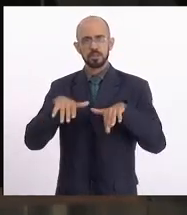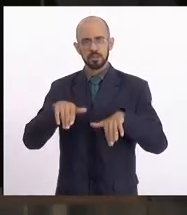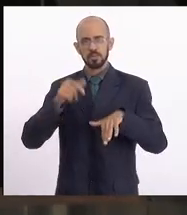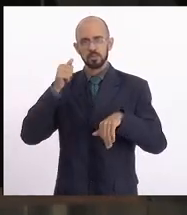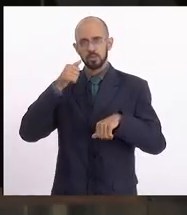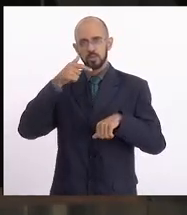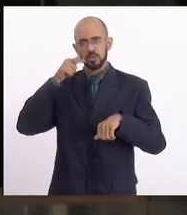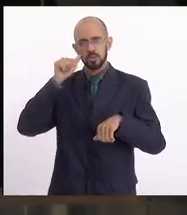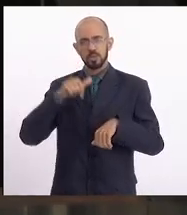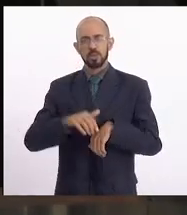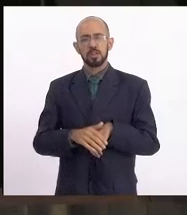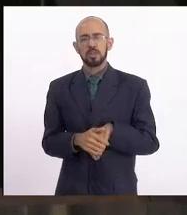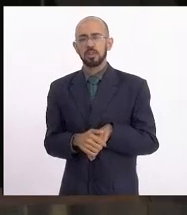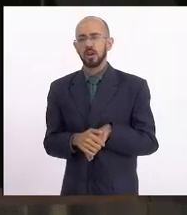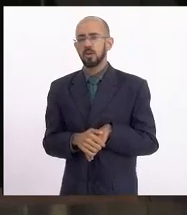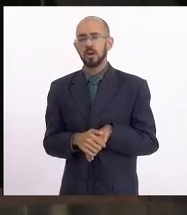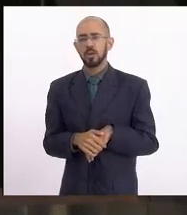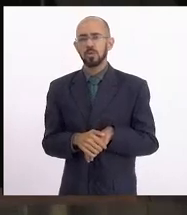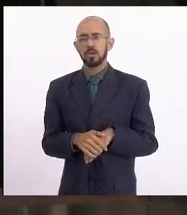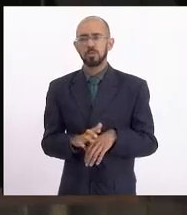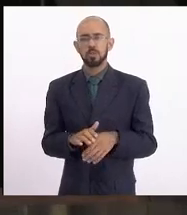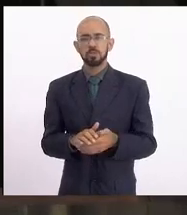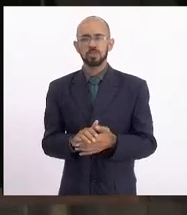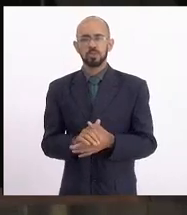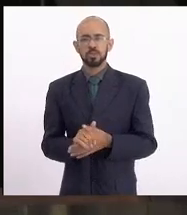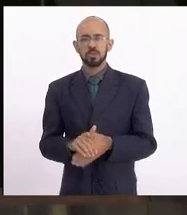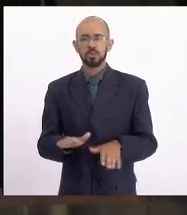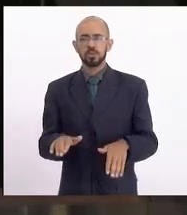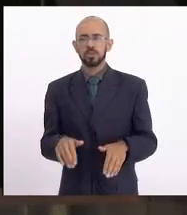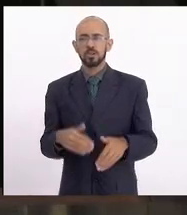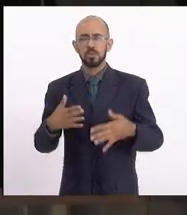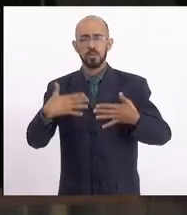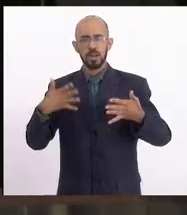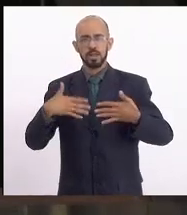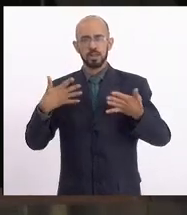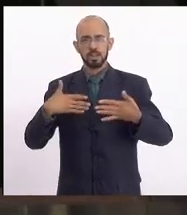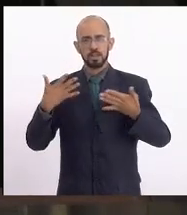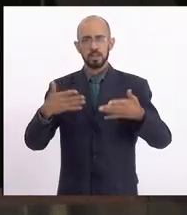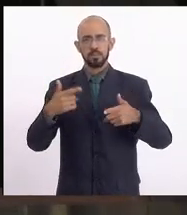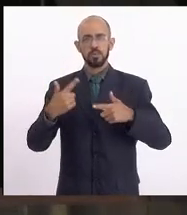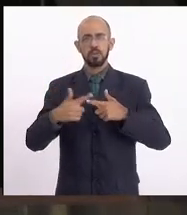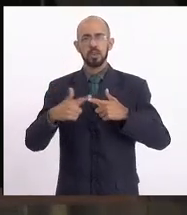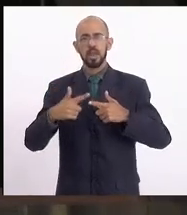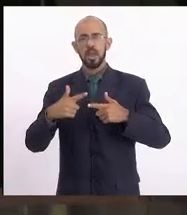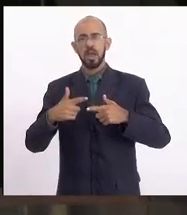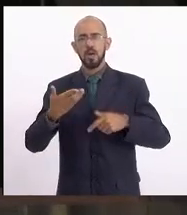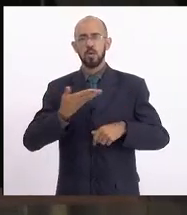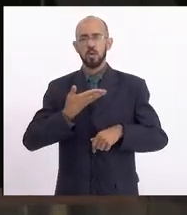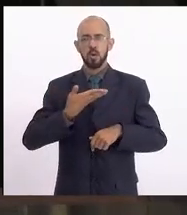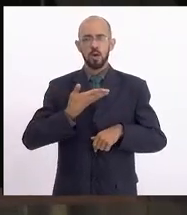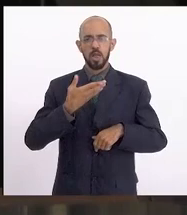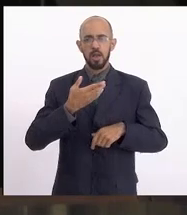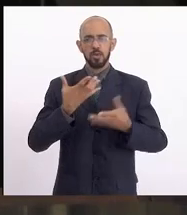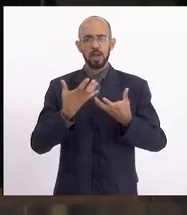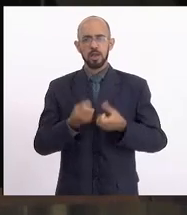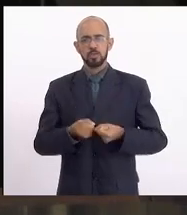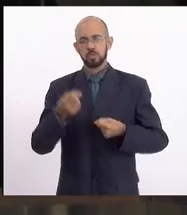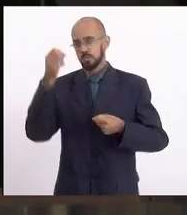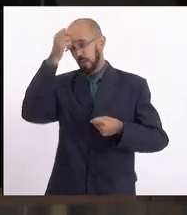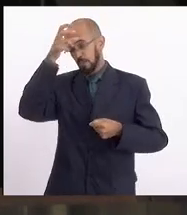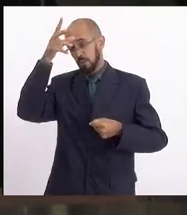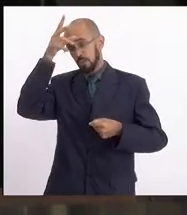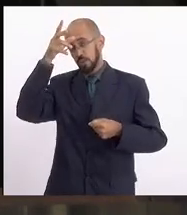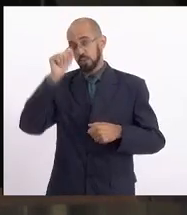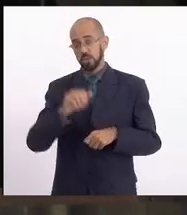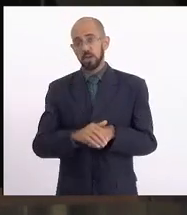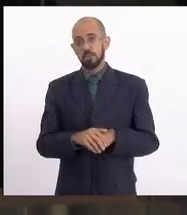Na verdade, não se trata apenas de uma alegria, porque é um colega deputado que assume a prefeitura. É uma alegria, antes de tudo,